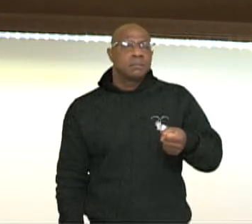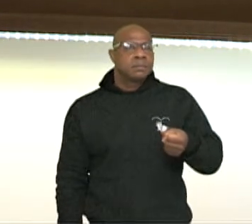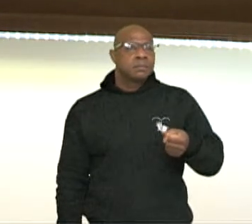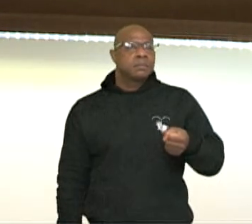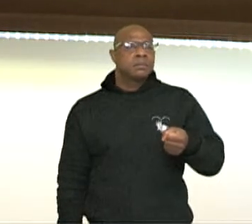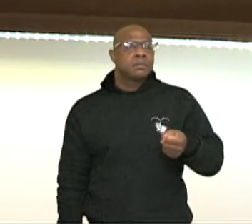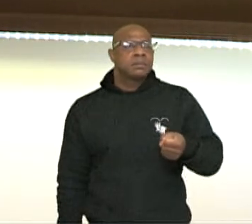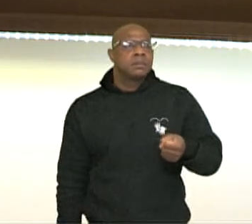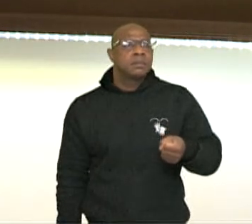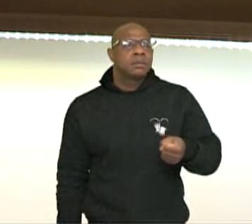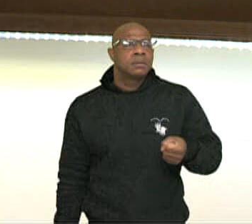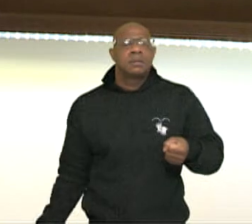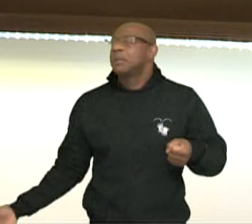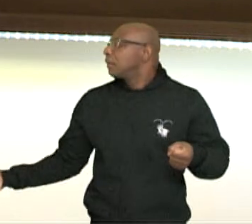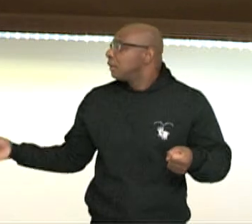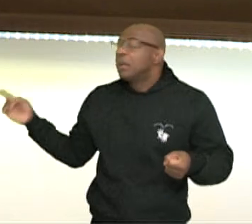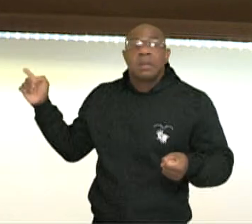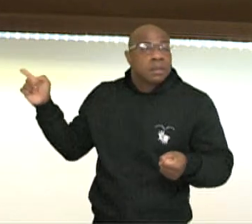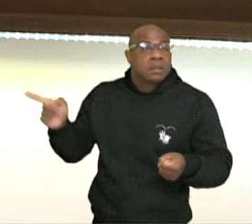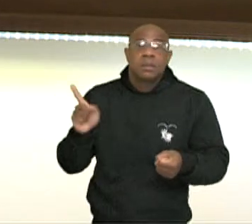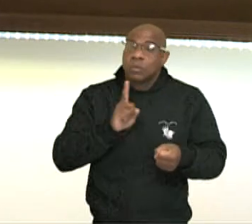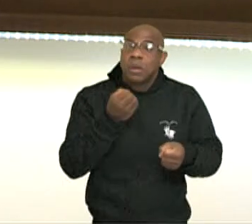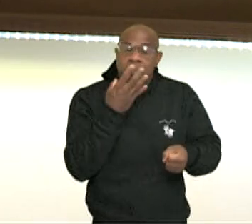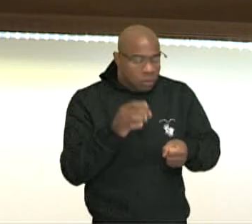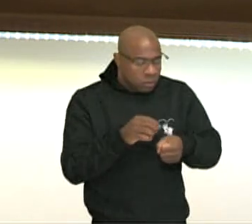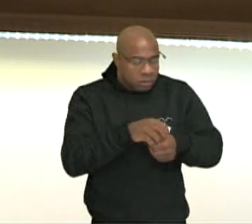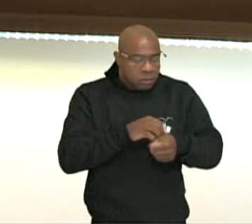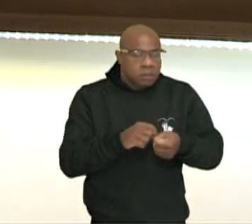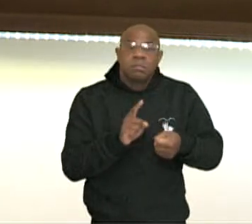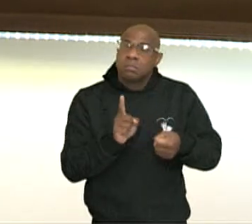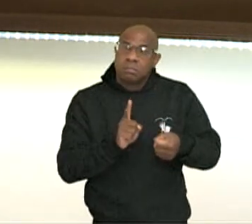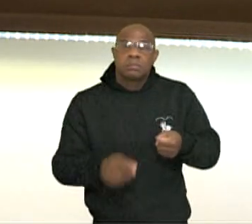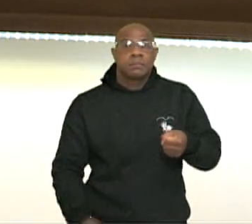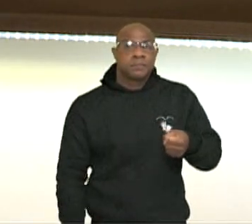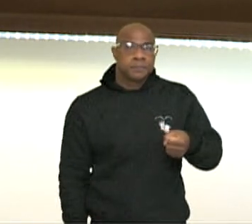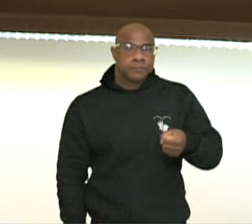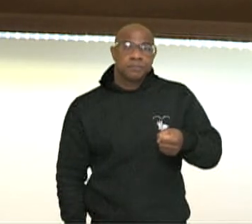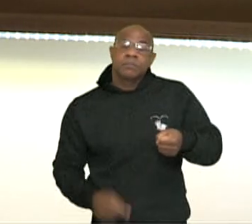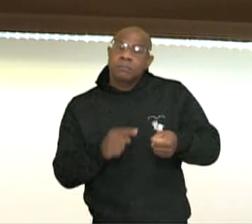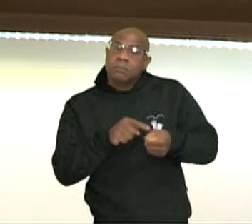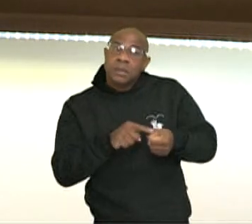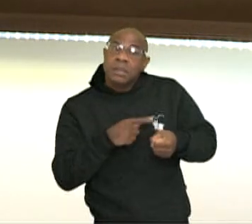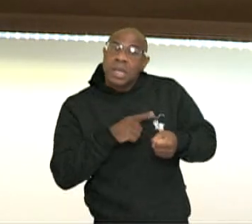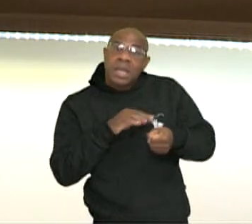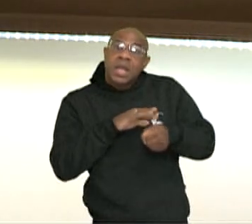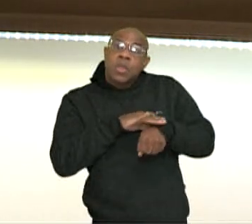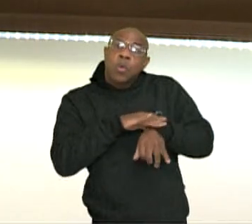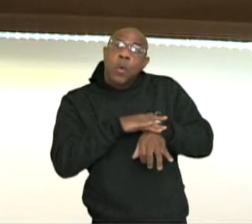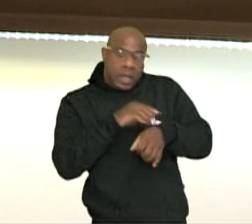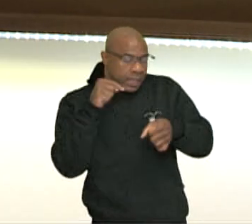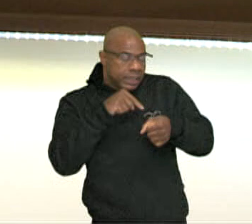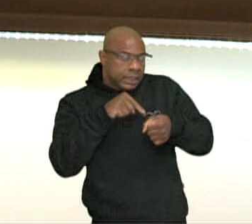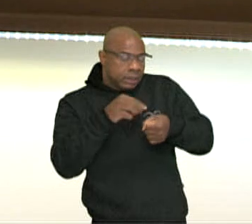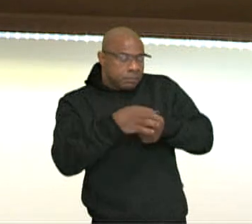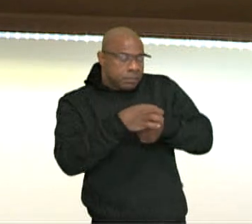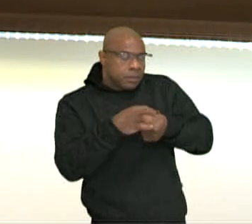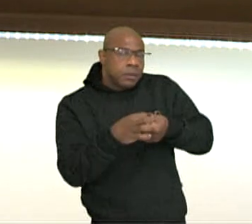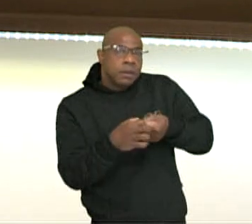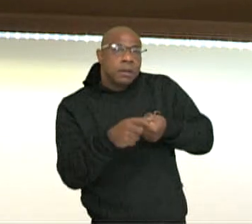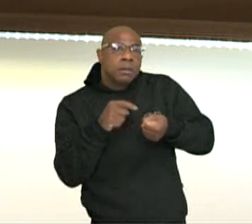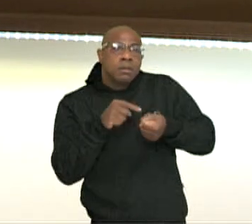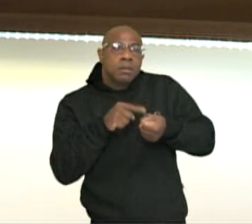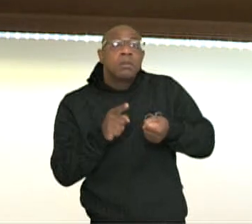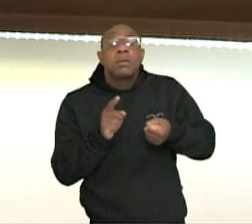boa. Essa coceira aqui na região perianal, ela denota ali doença. Então, a forma direta,